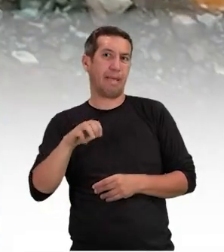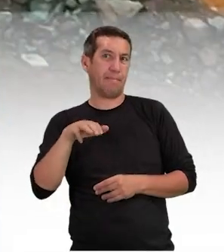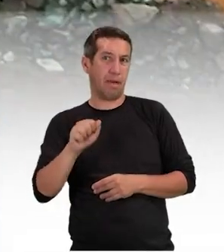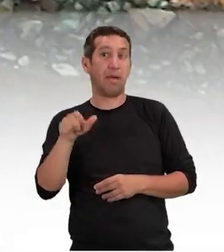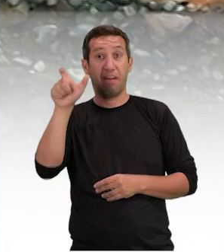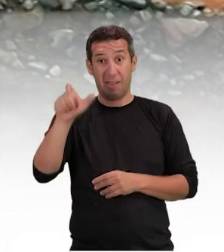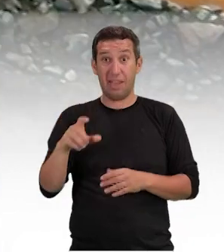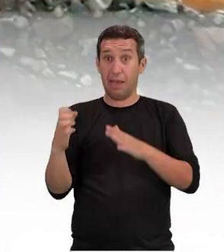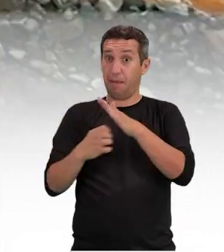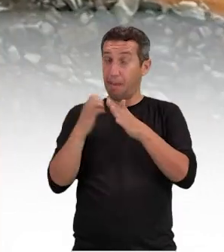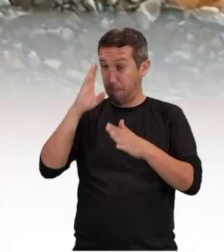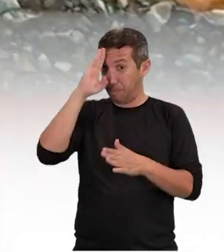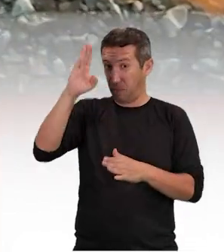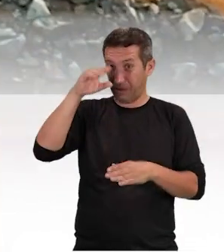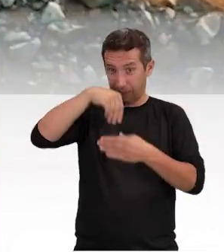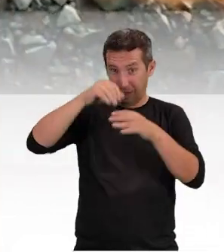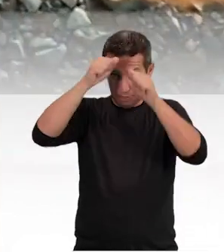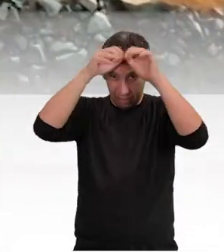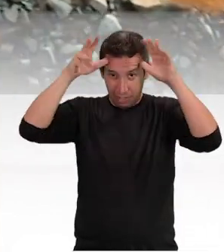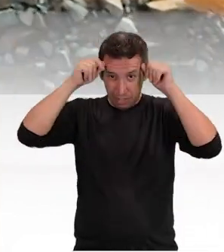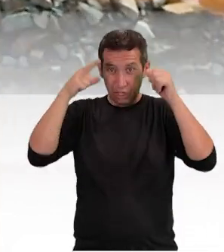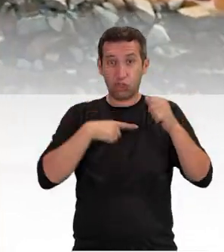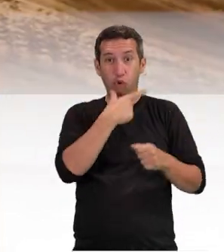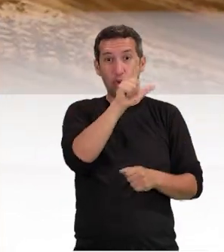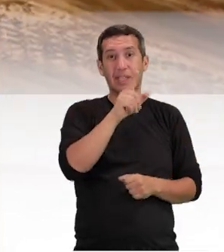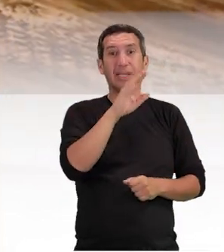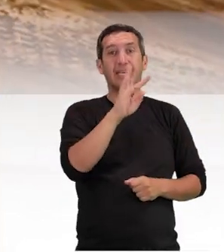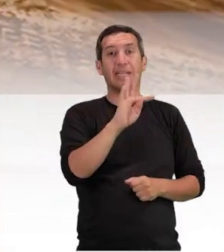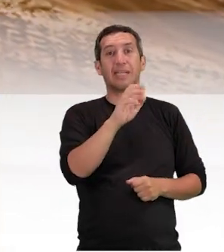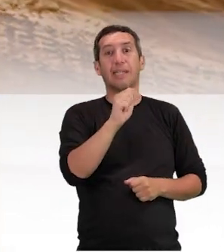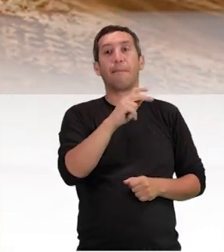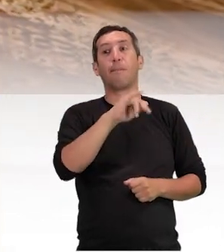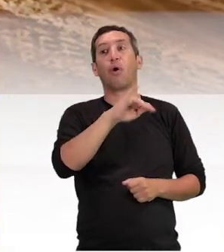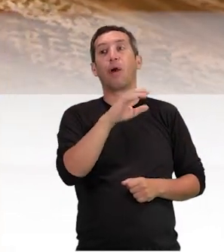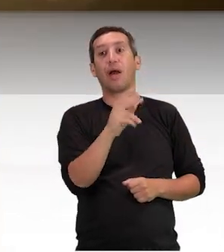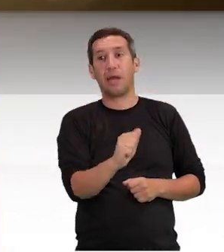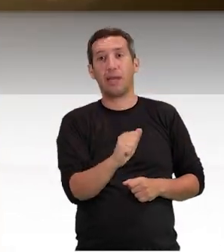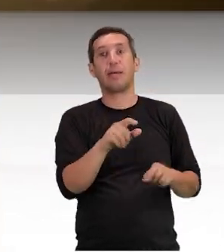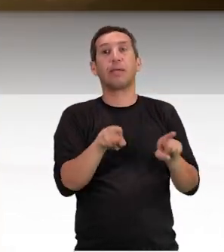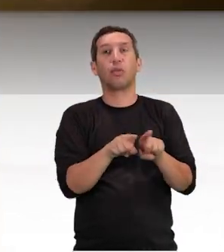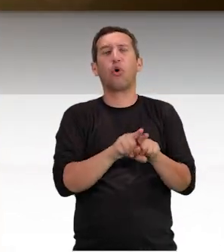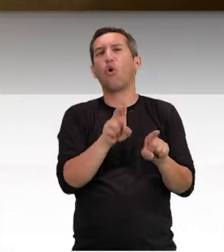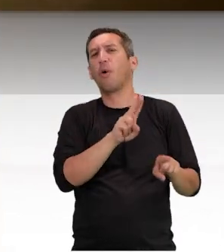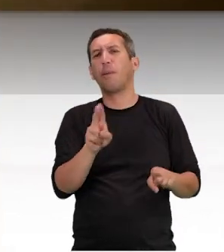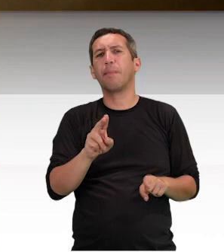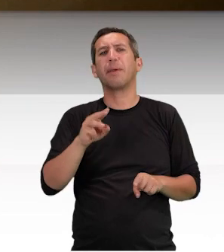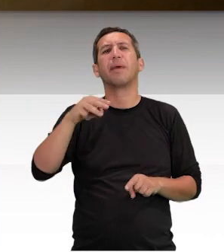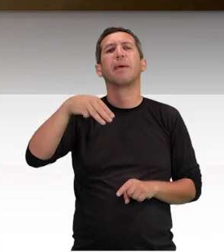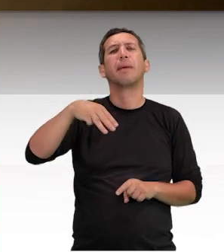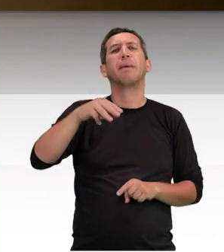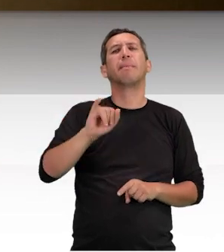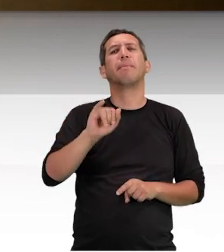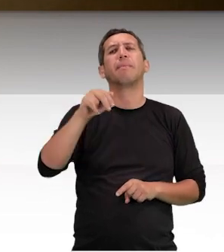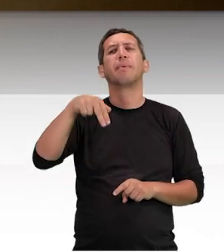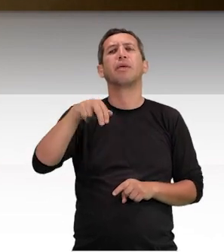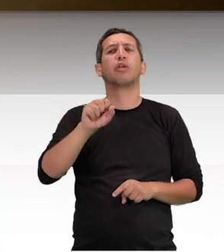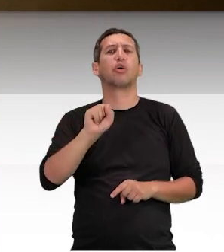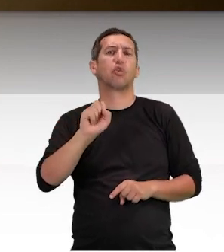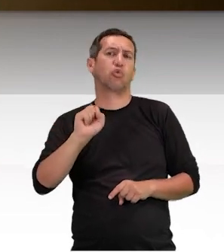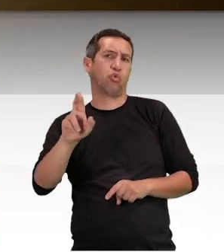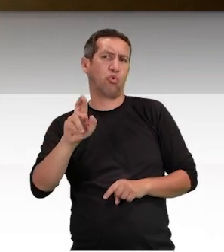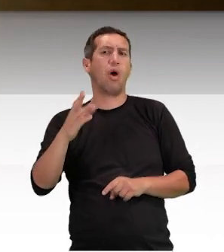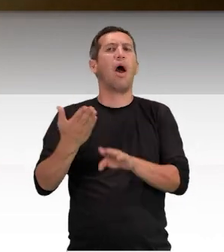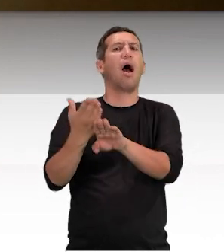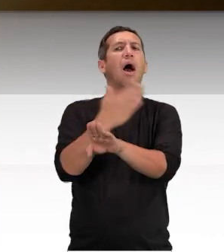vendeu a principal empresa da Amazônia, a mineração Taboca, ao grupo Minsur, que ainda atua na extração mineral em território que